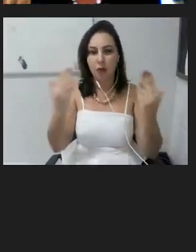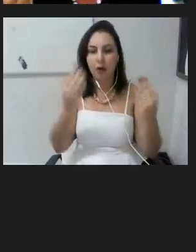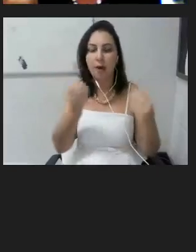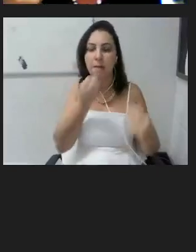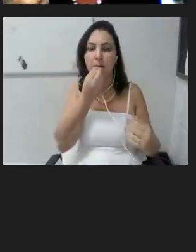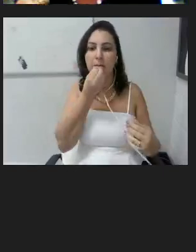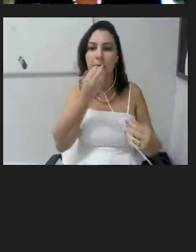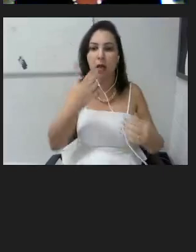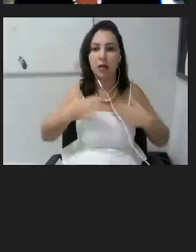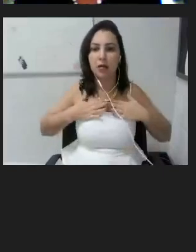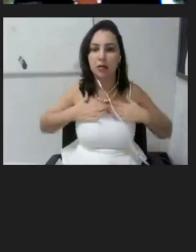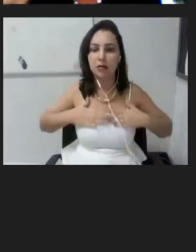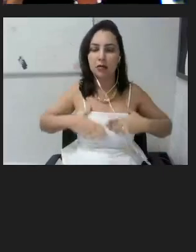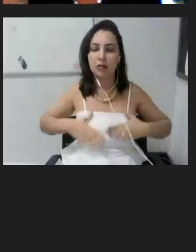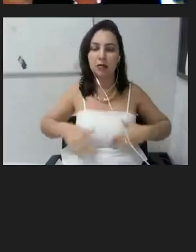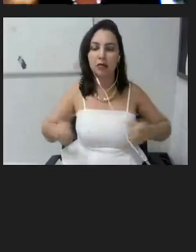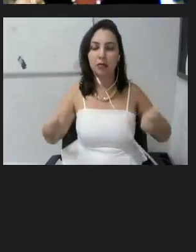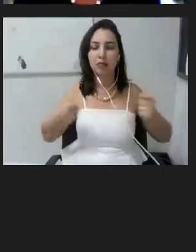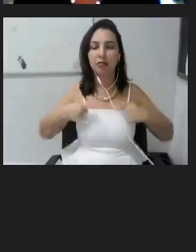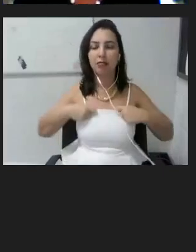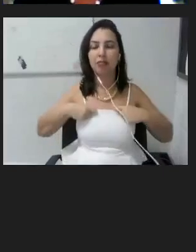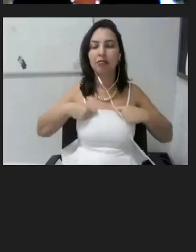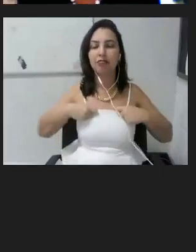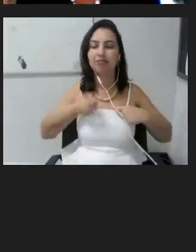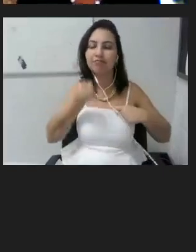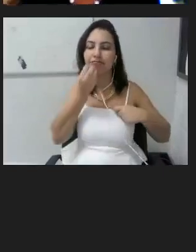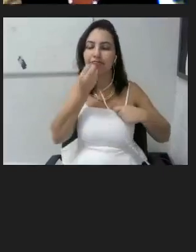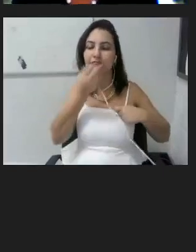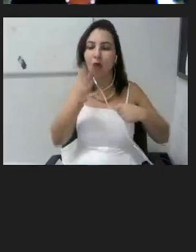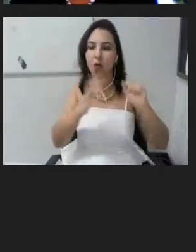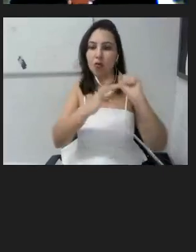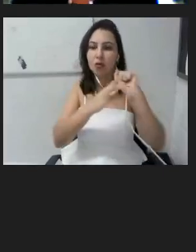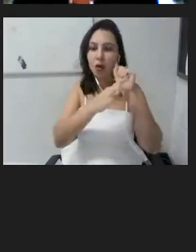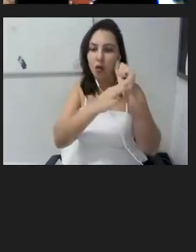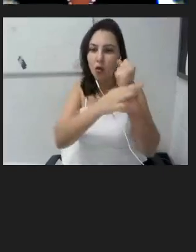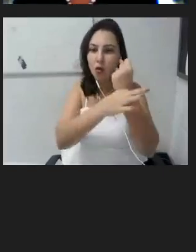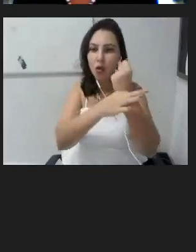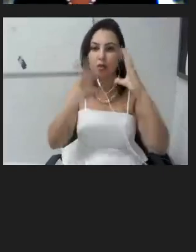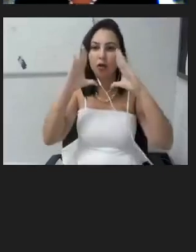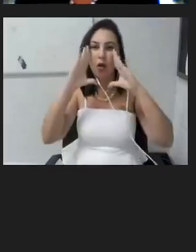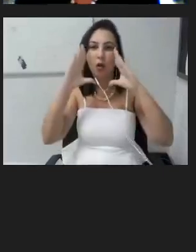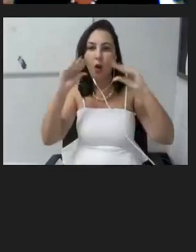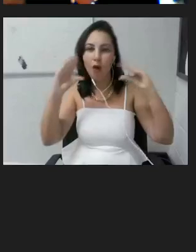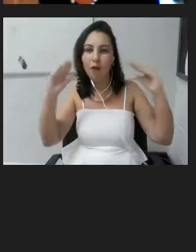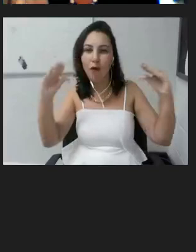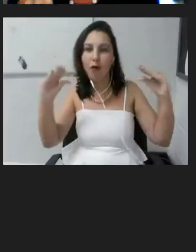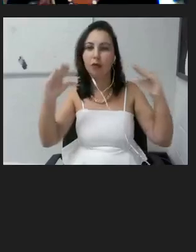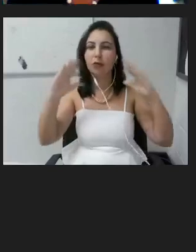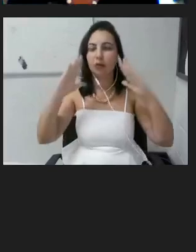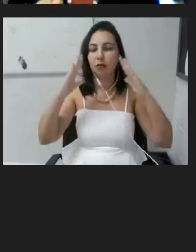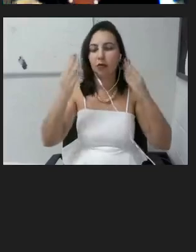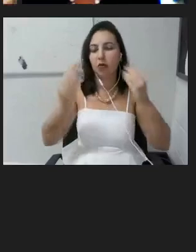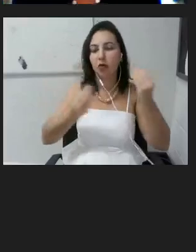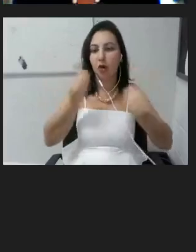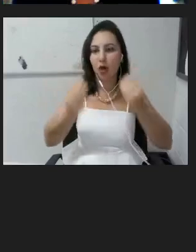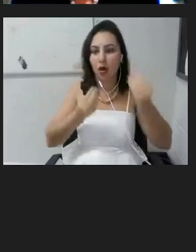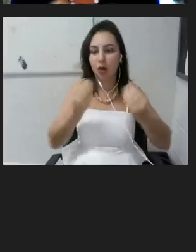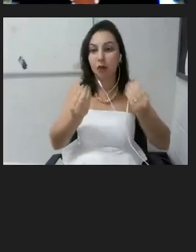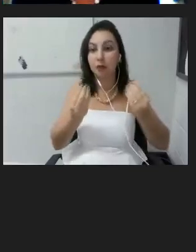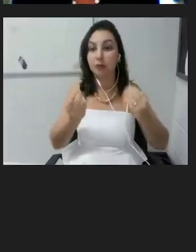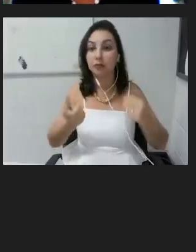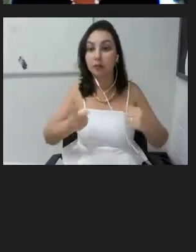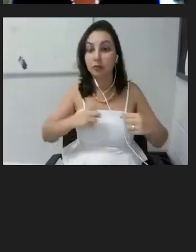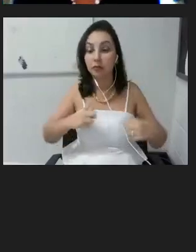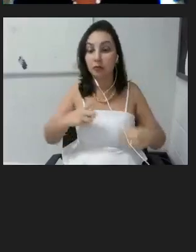uma satisfação, é uma sensação boa de segurança, conforto, tranquilidade, que está presente